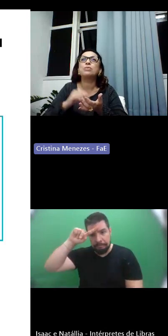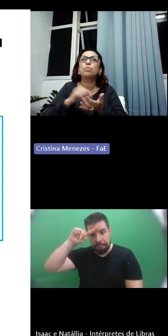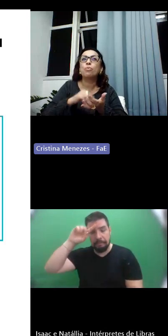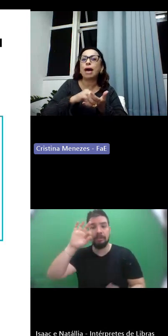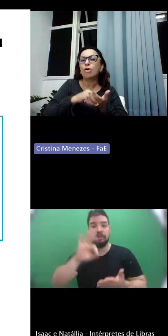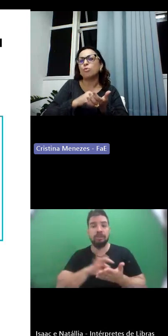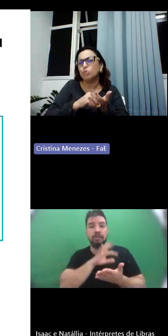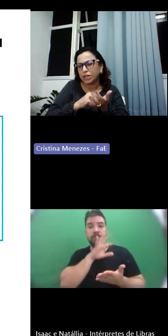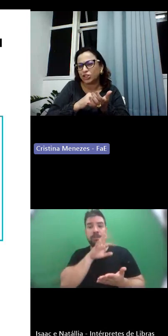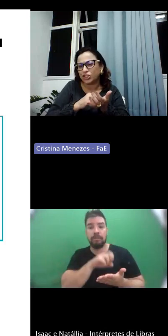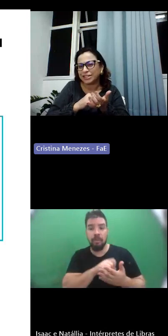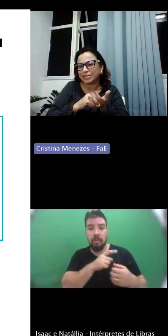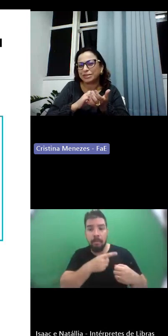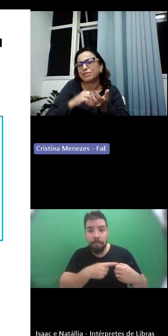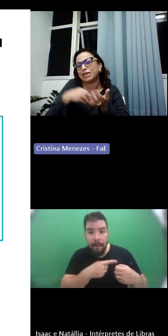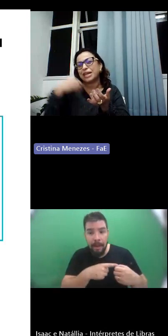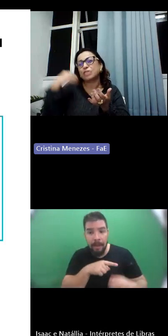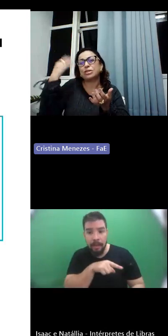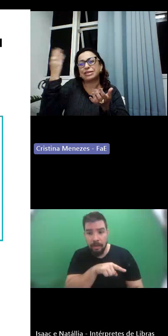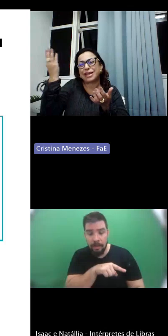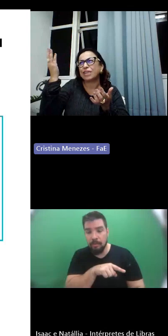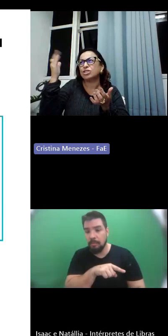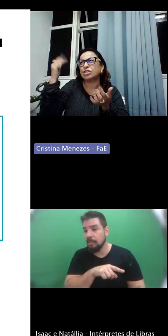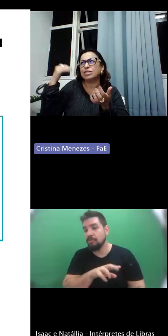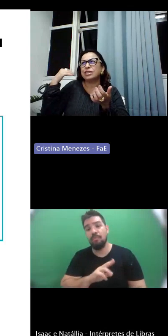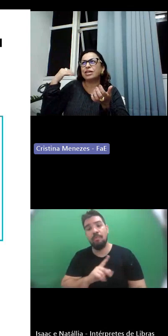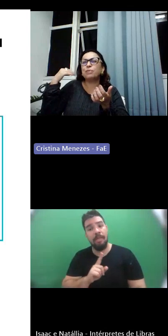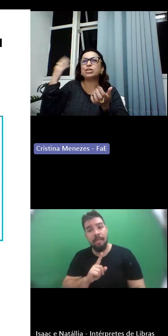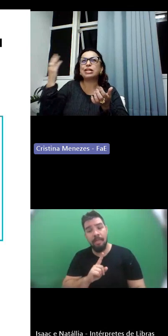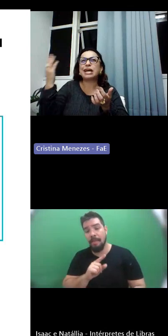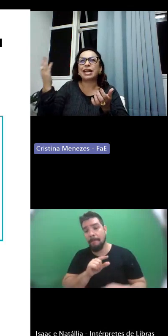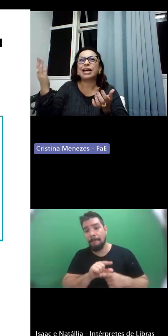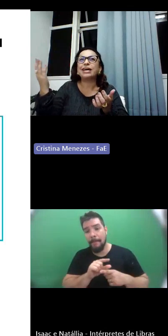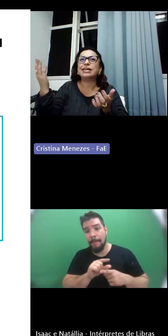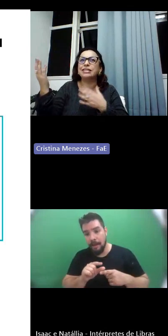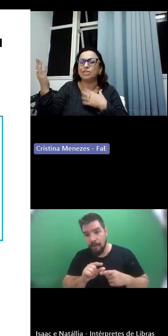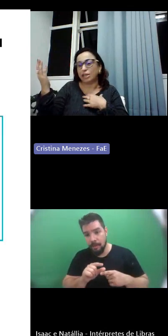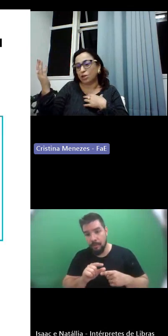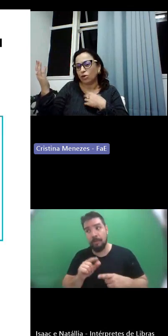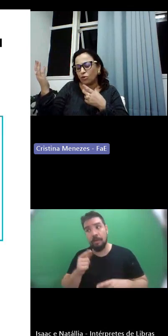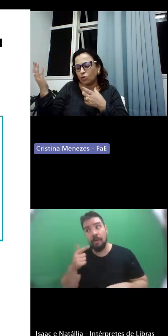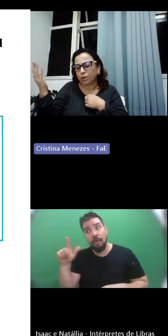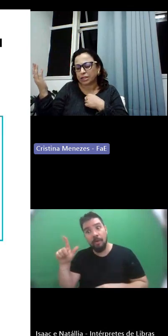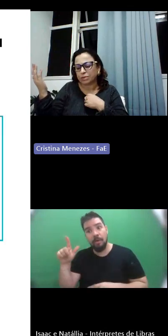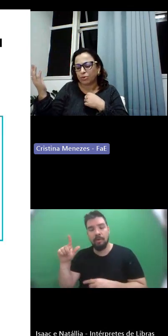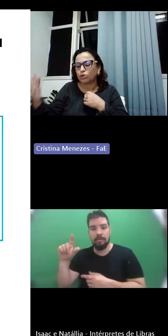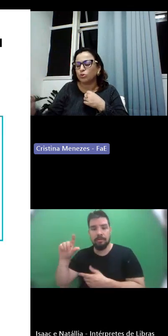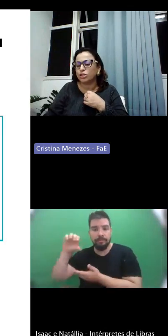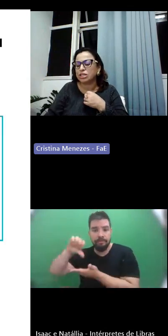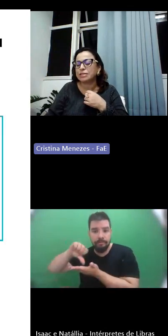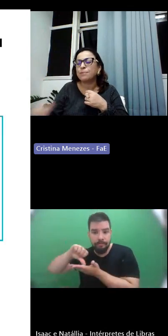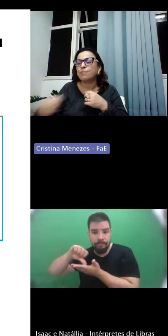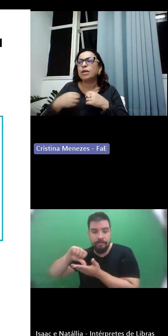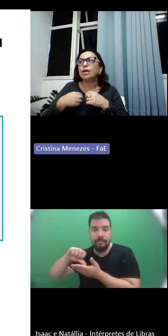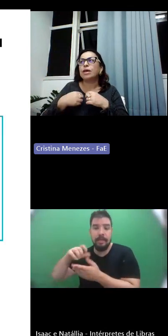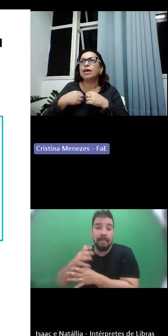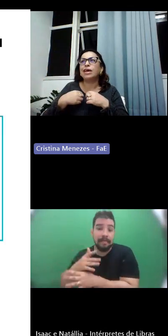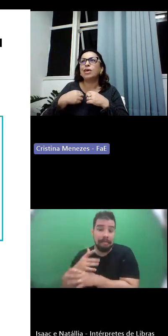estivesse fazendo para o bairro Buritis, mas na verdade é uma cidade, e para chegar lá, eu vou para esse polo de